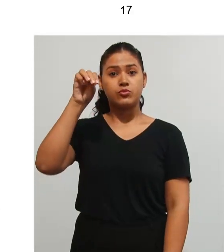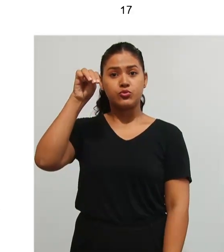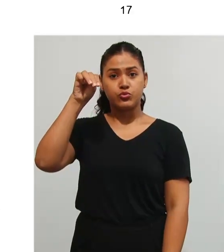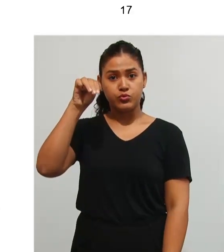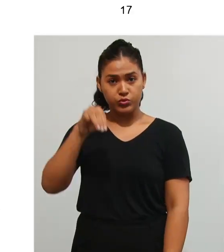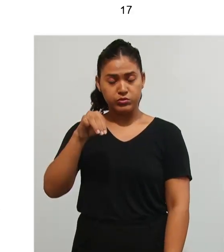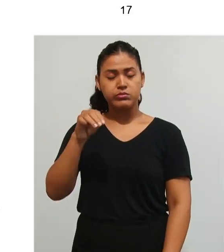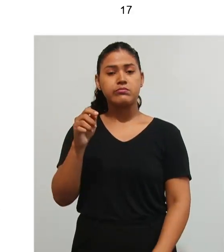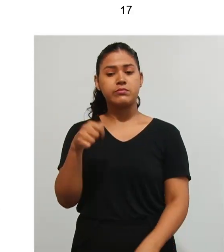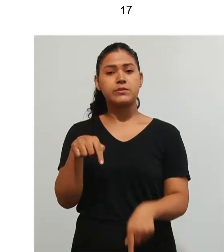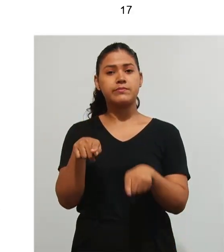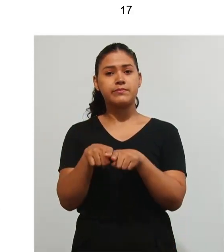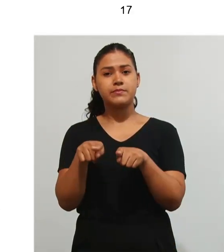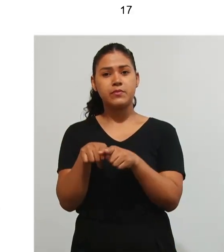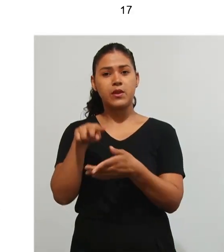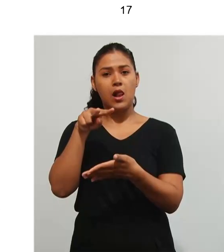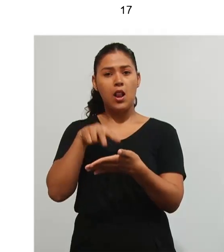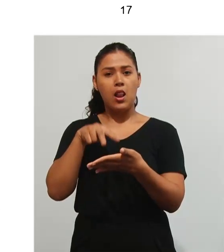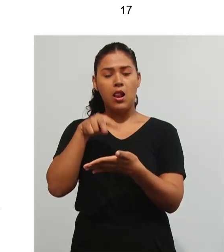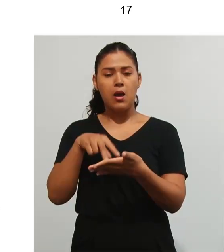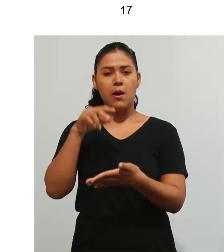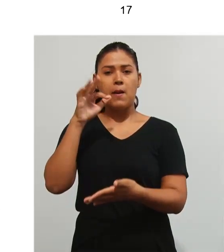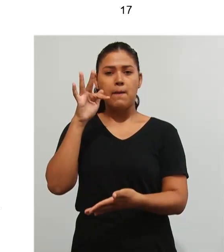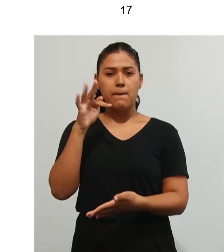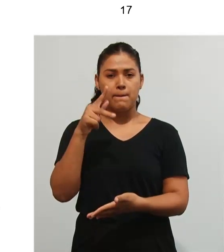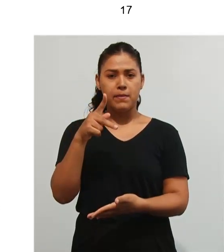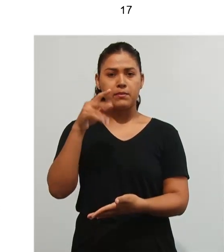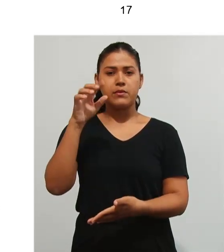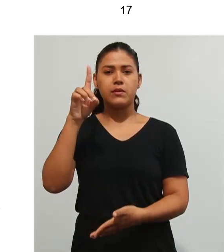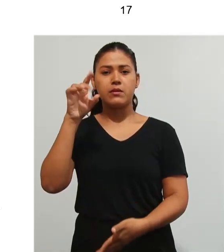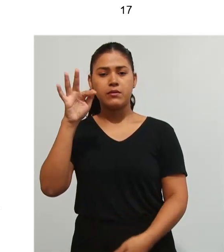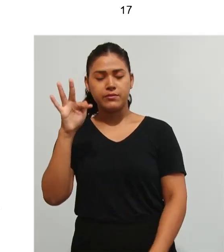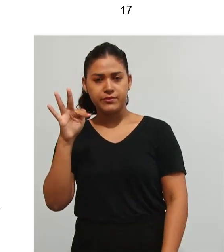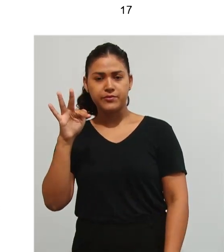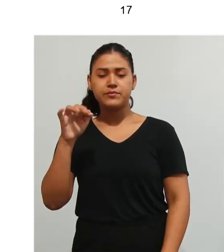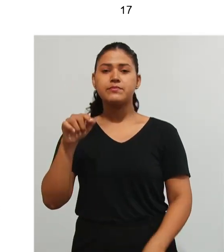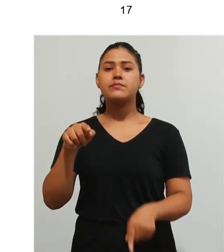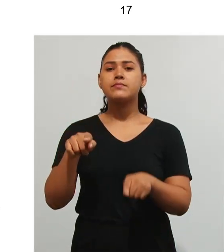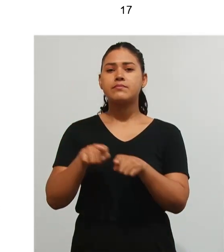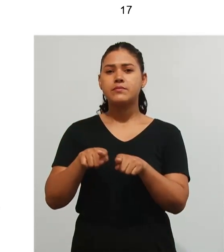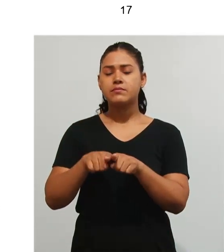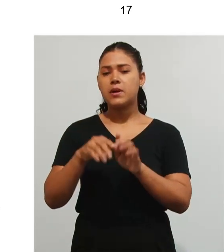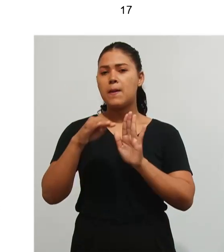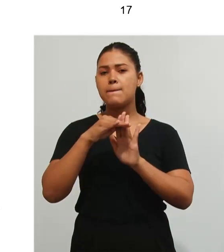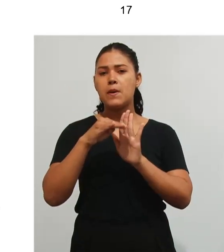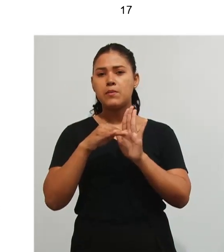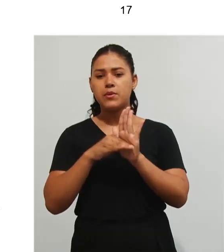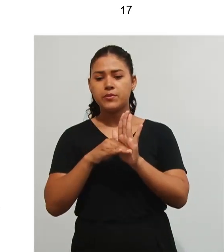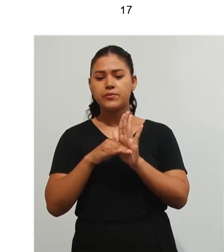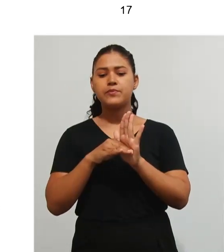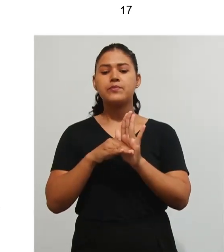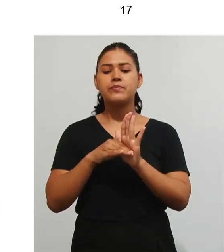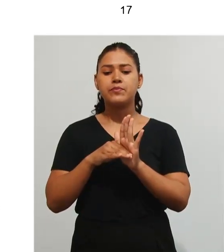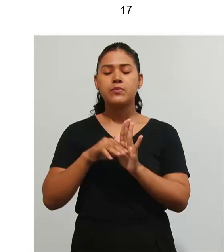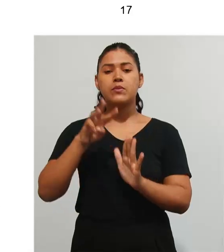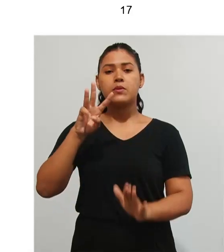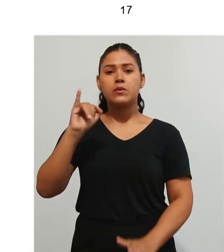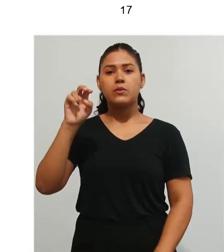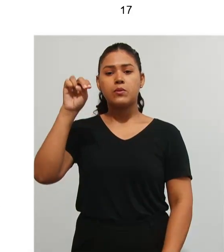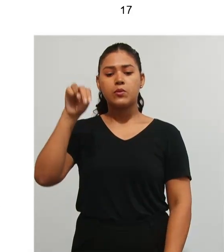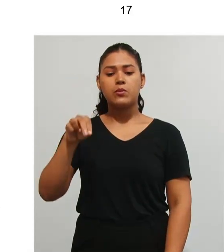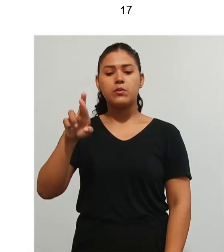para leitores de PDF, como o Adobe Reader e o Fox City Reader. O WinRAR para trabalhar com